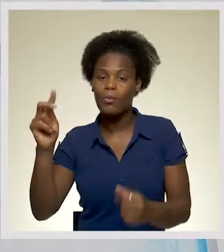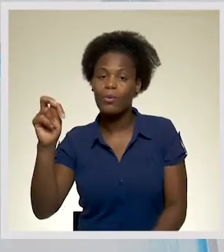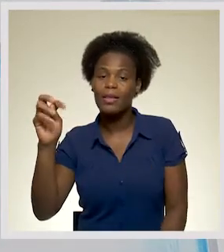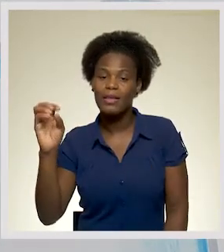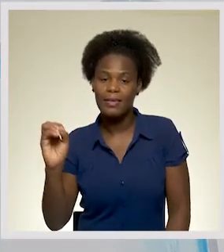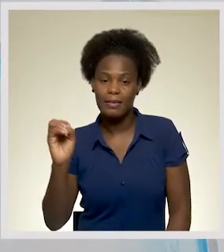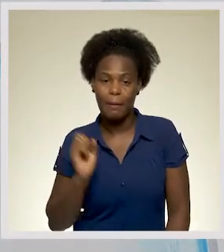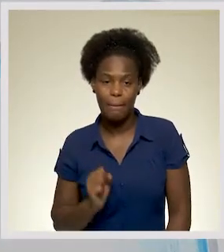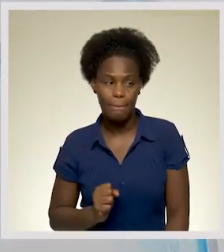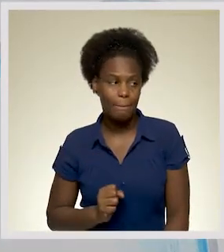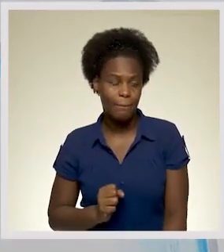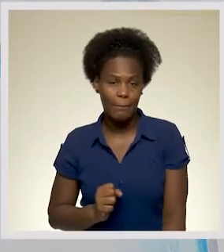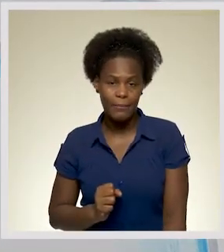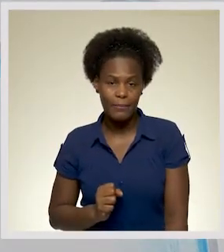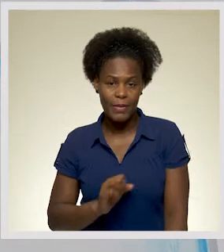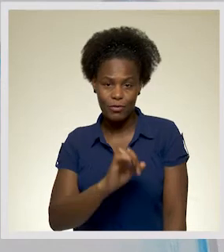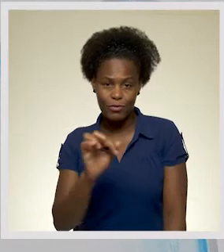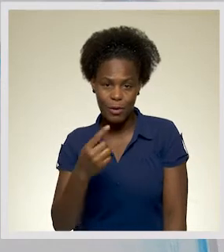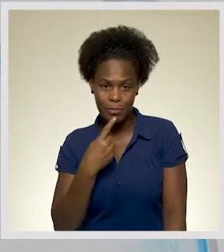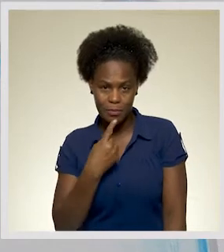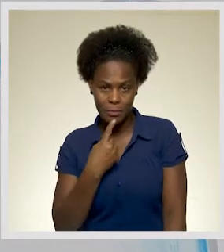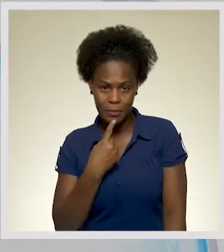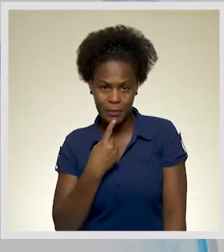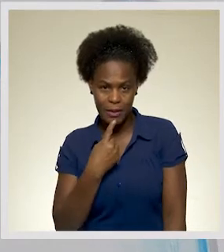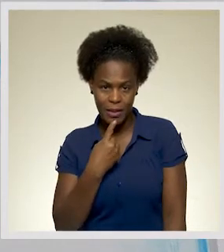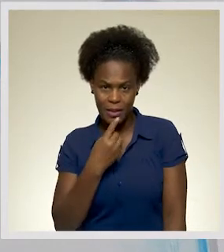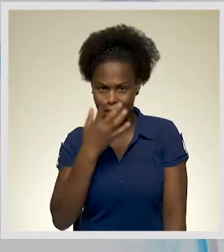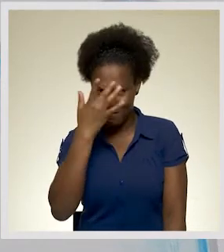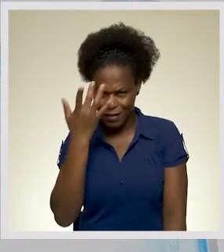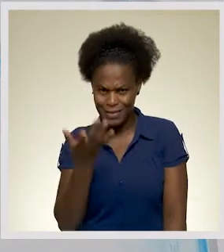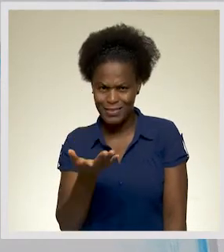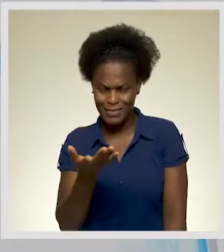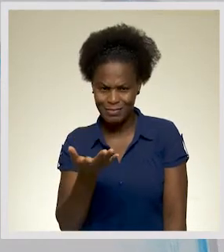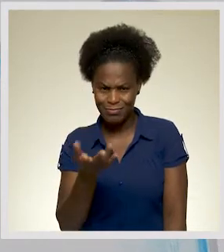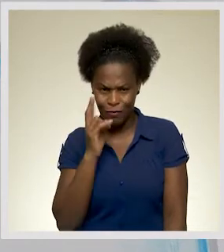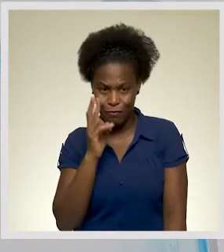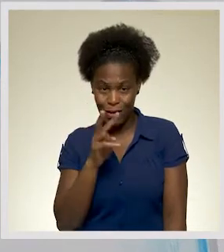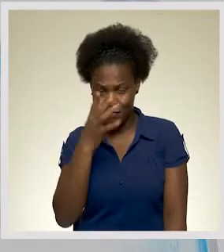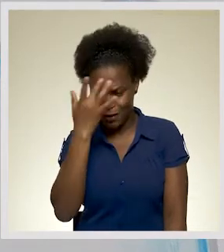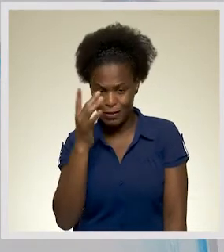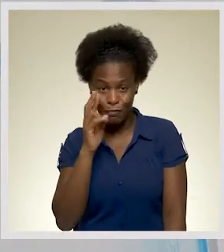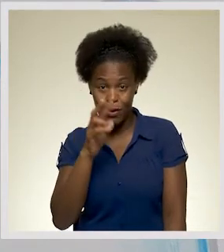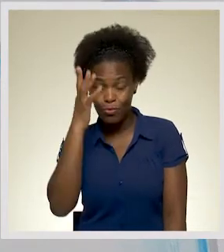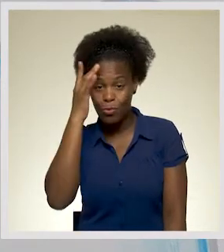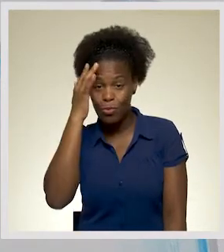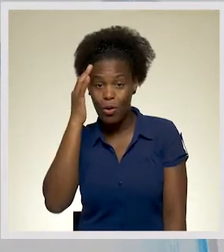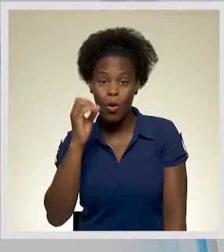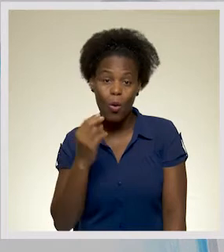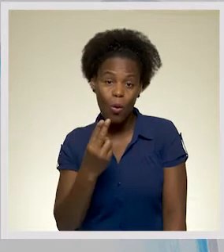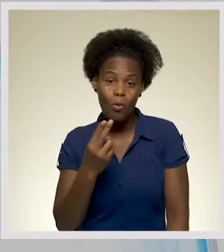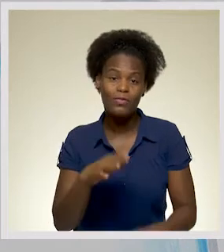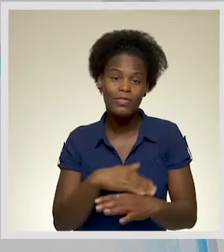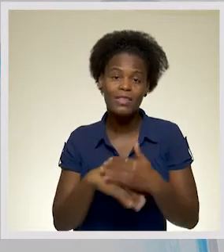Entenderam, meninos? Não é fácil identificar o número ou fazer,